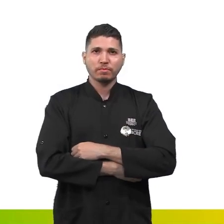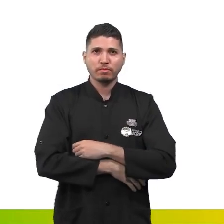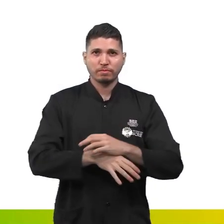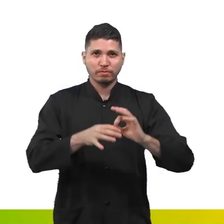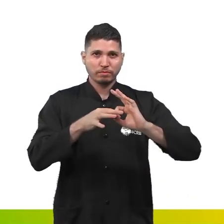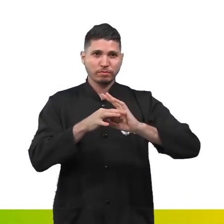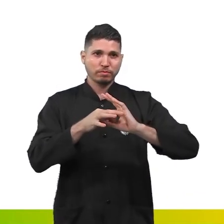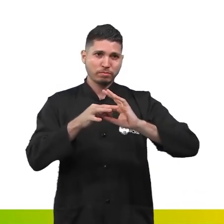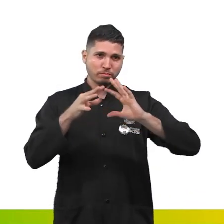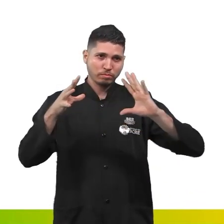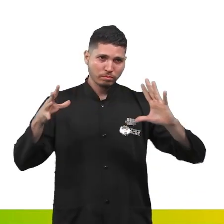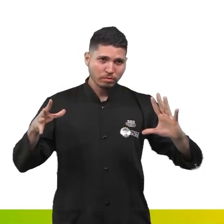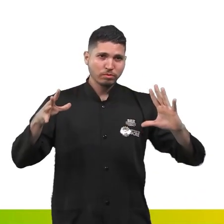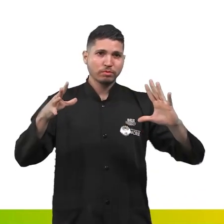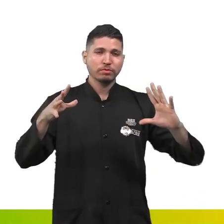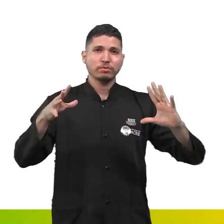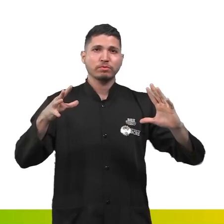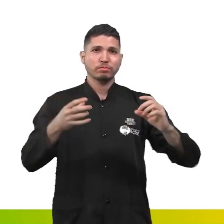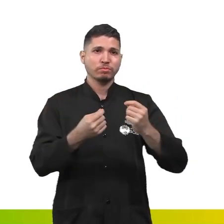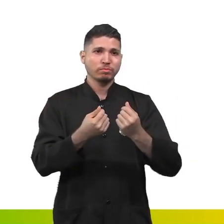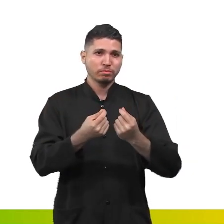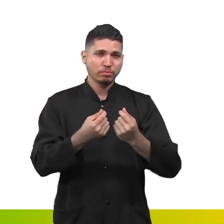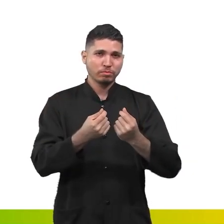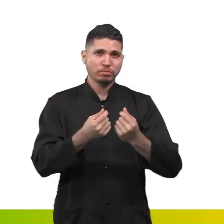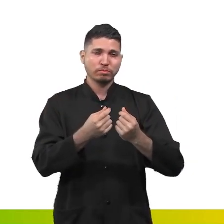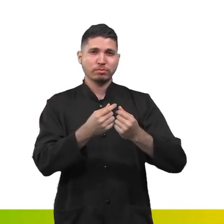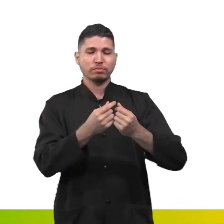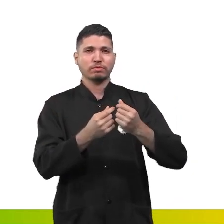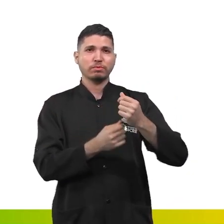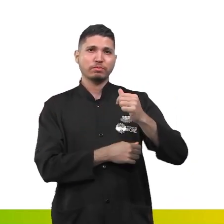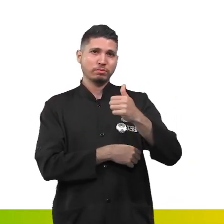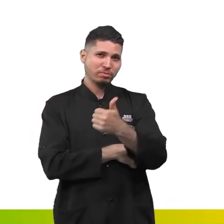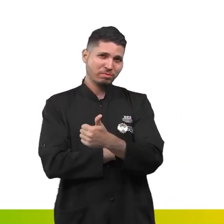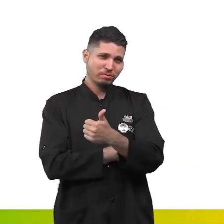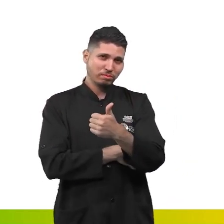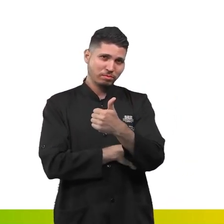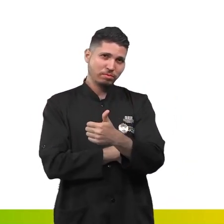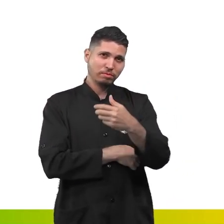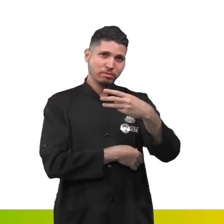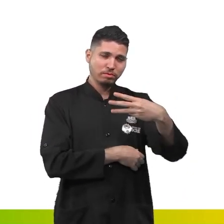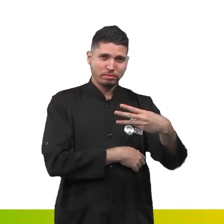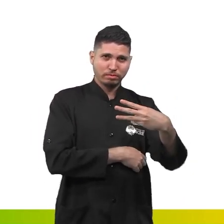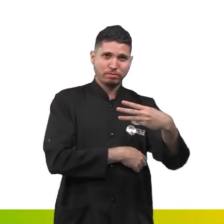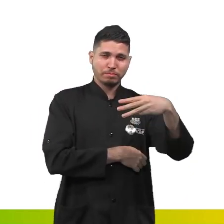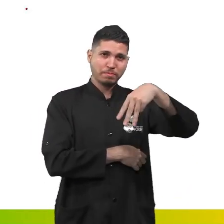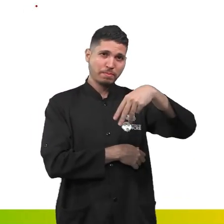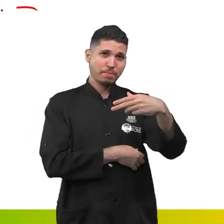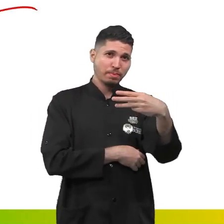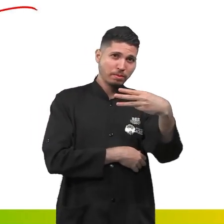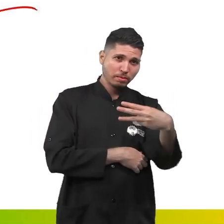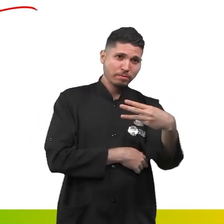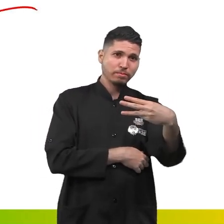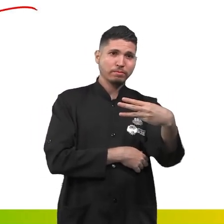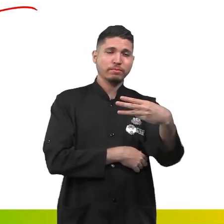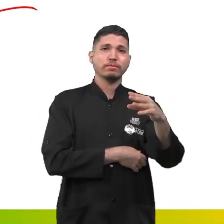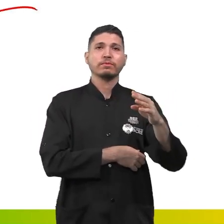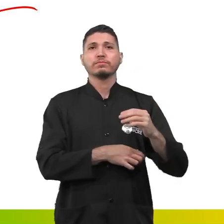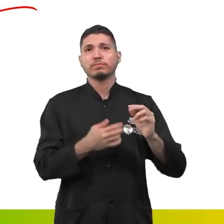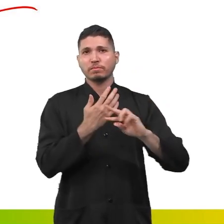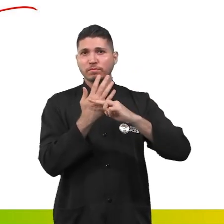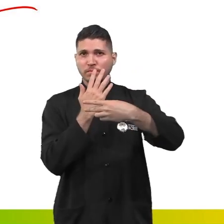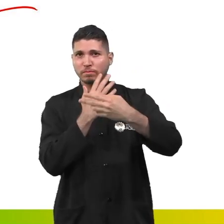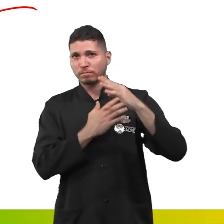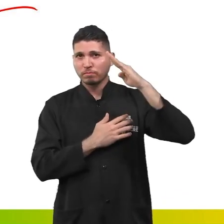aí 13 milhões de metros cúbicos de rejeitos de minério. Quais foram as principais